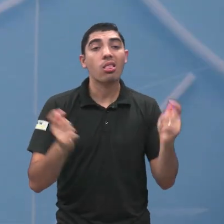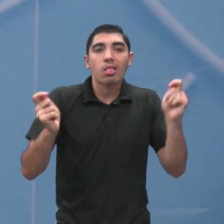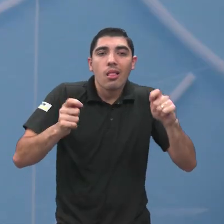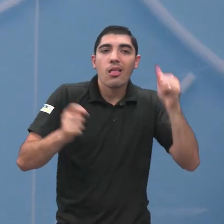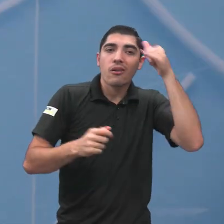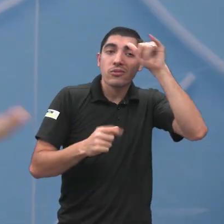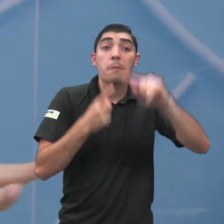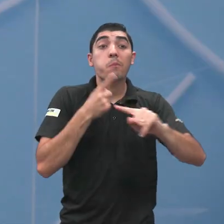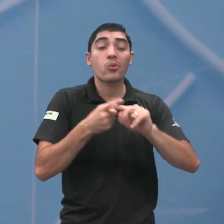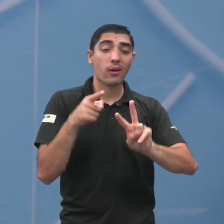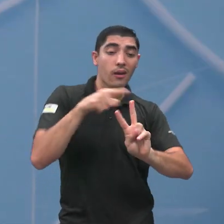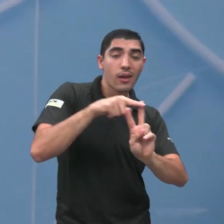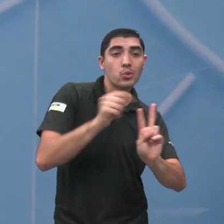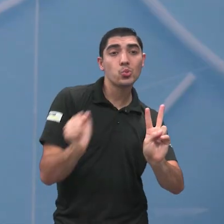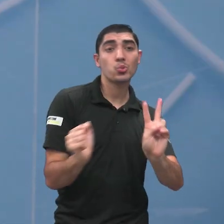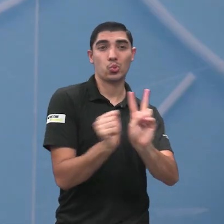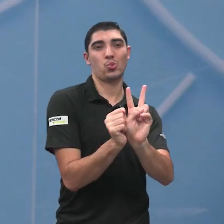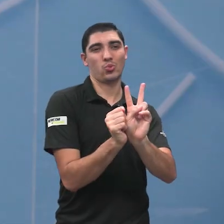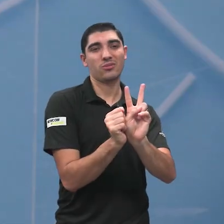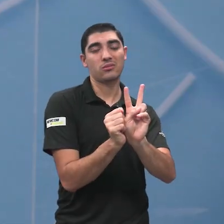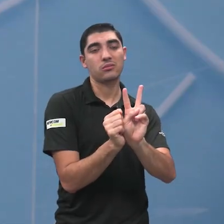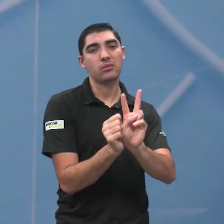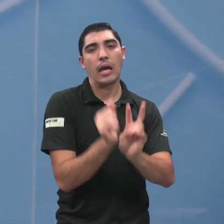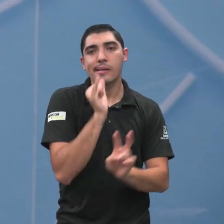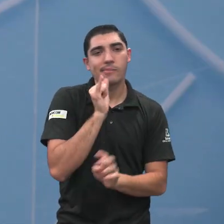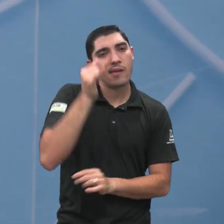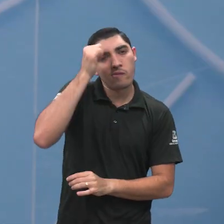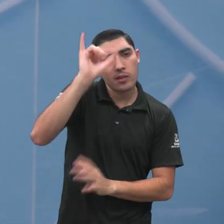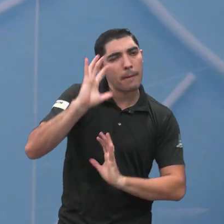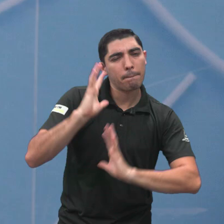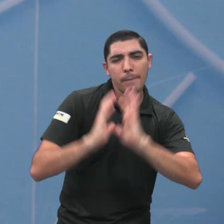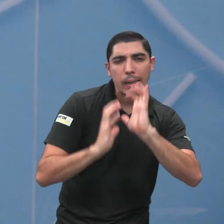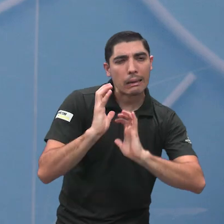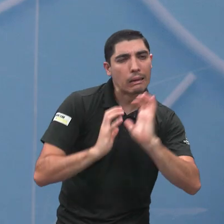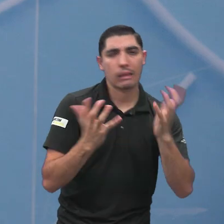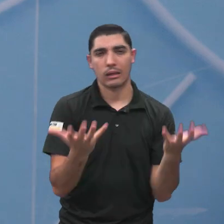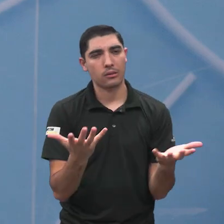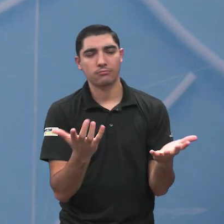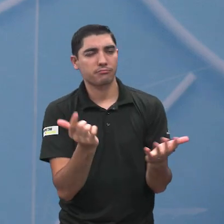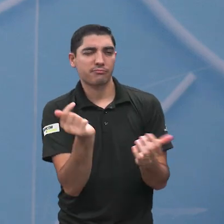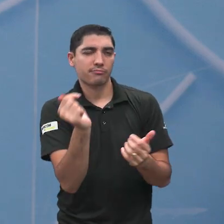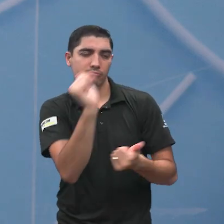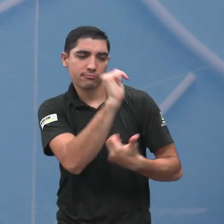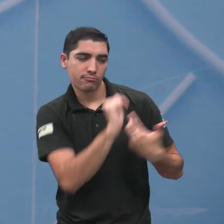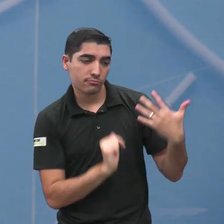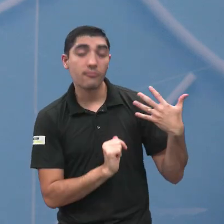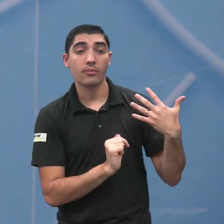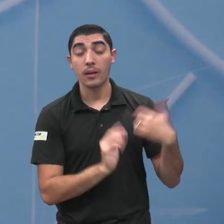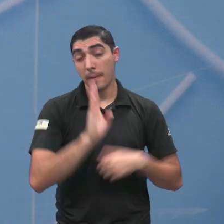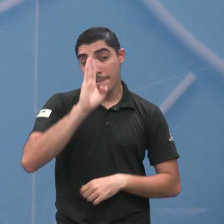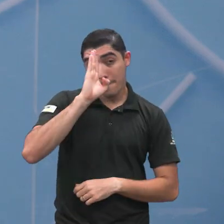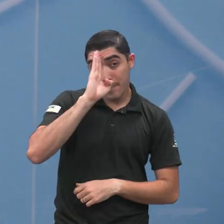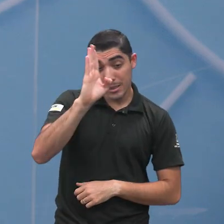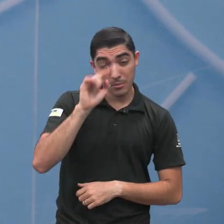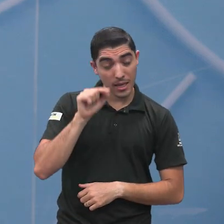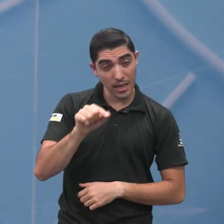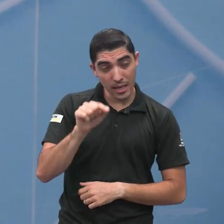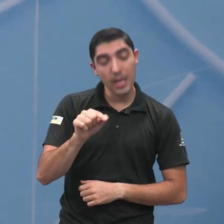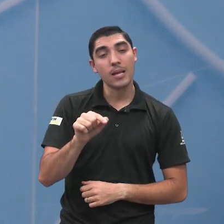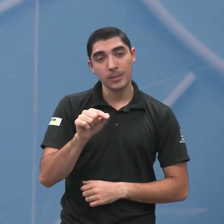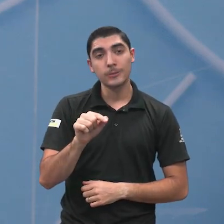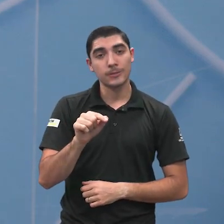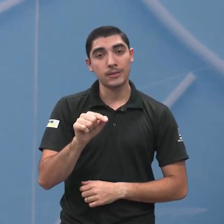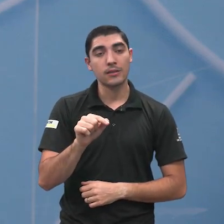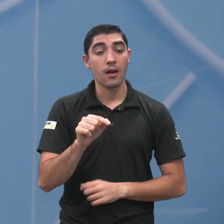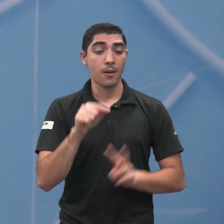surgir, como uma briga, né, entre outras coisas que vão surgindo, né? Então, principalmente nesse sentido, da